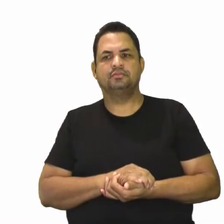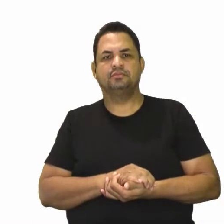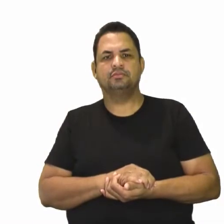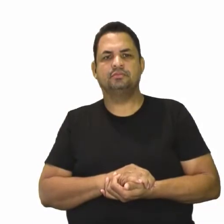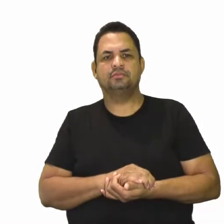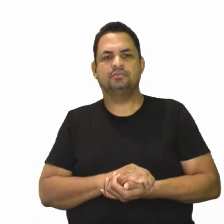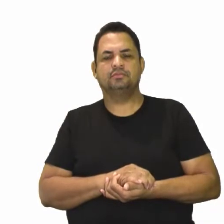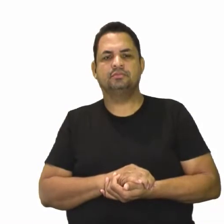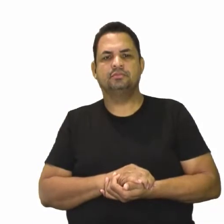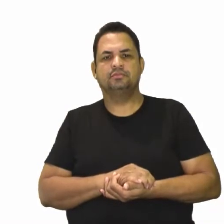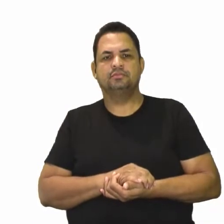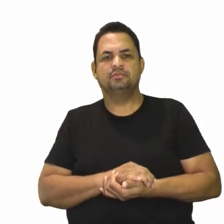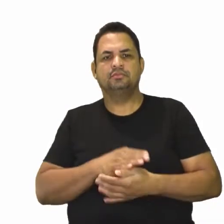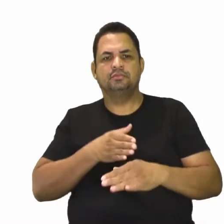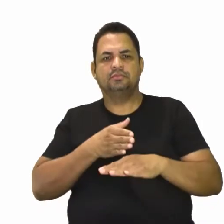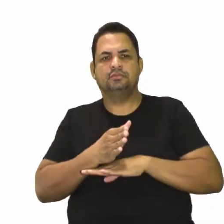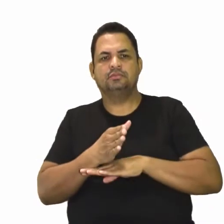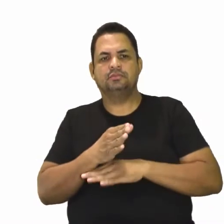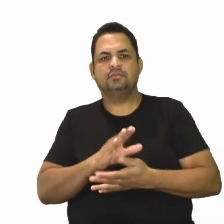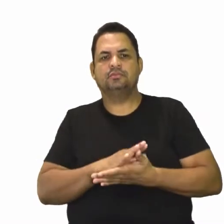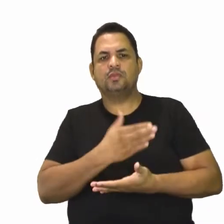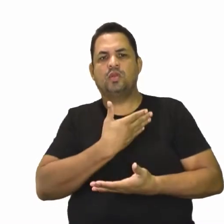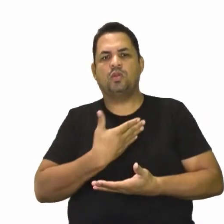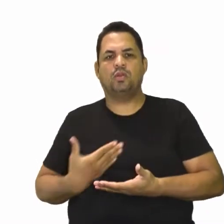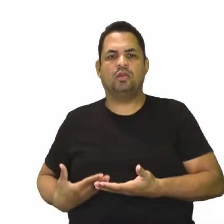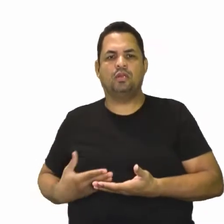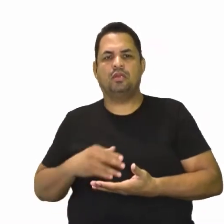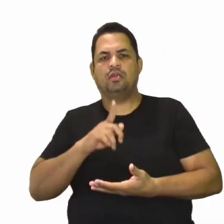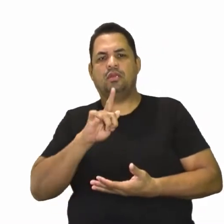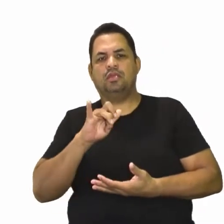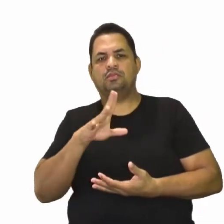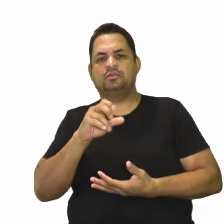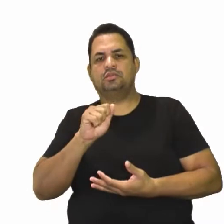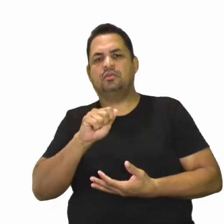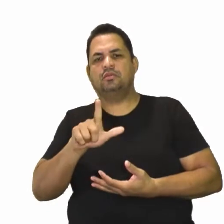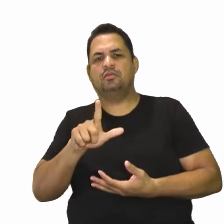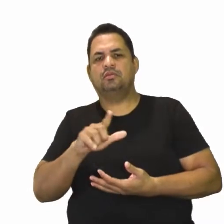Aí a gente entra no governo de Geisel.